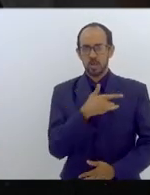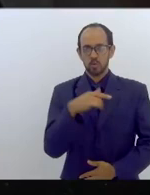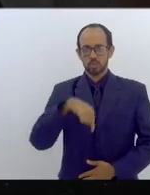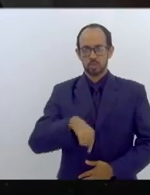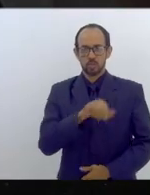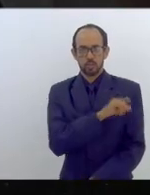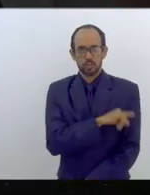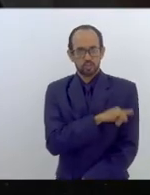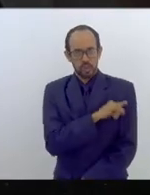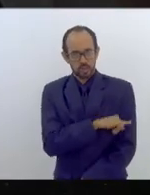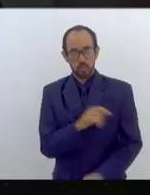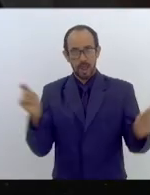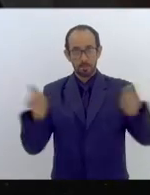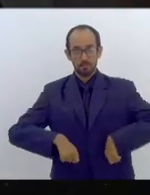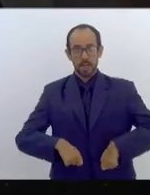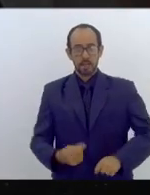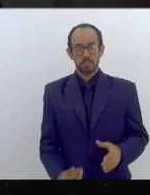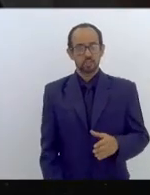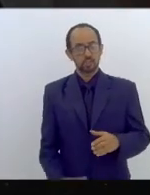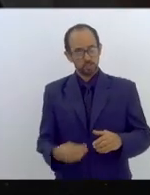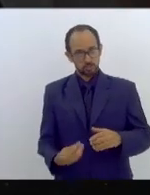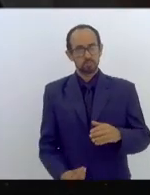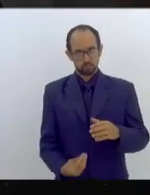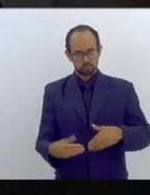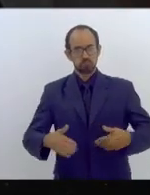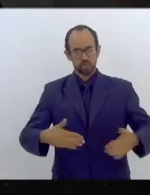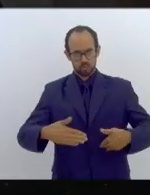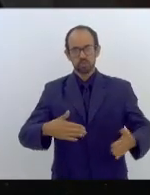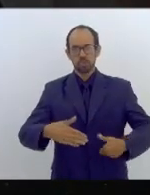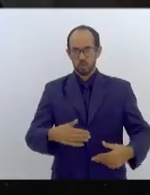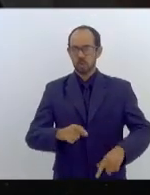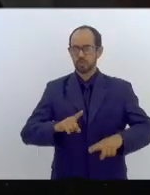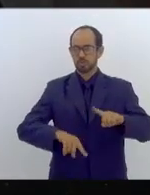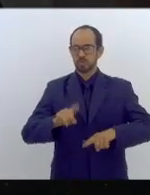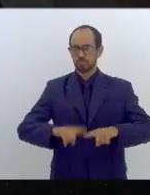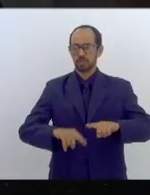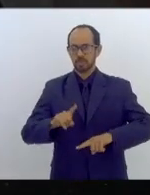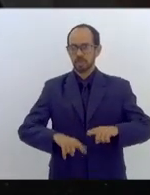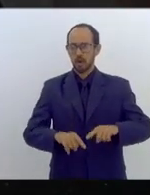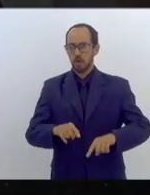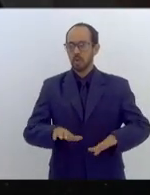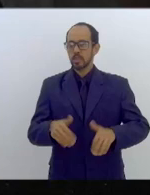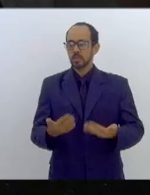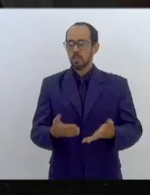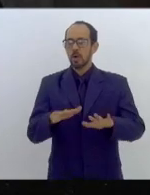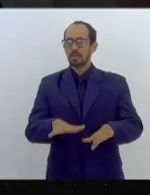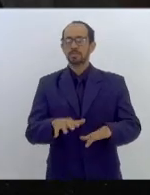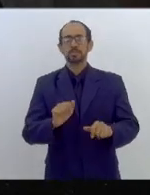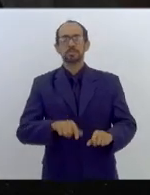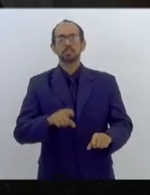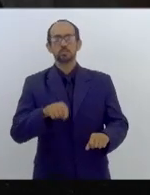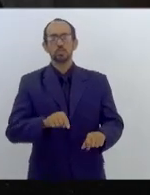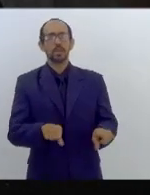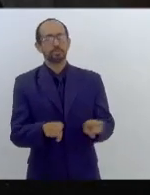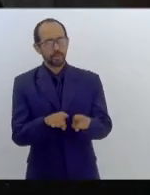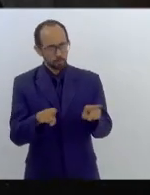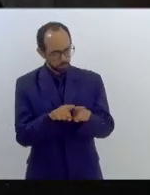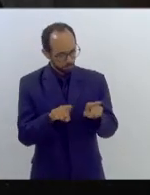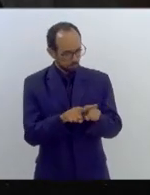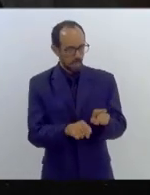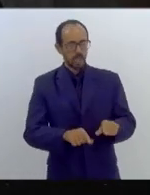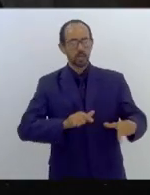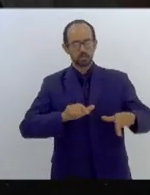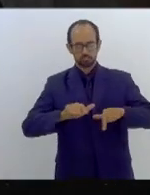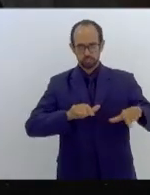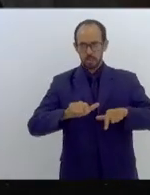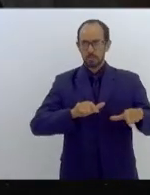de produzir todos esses insumos. Então, assim, nesse sentido, essa atividade tinha a ver com o SUS também, por isso se conectava com o campo da